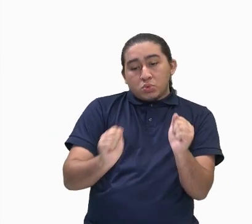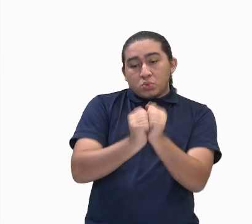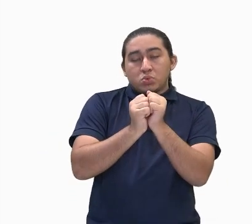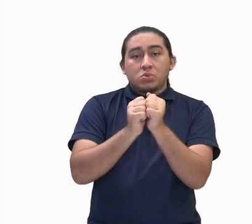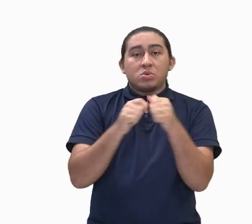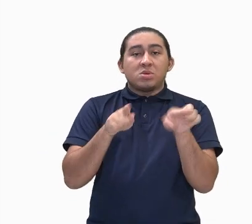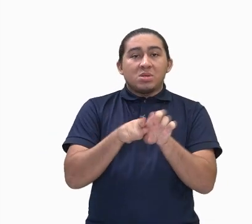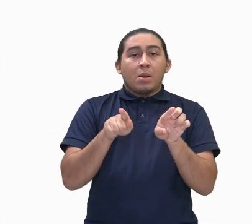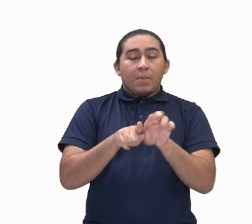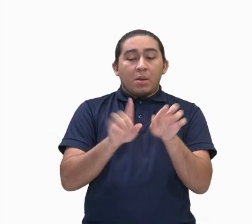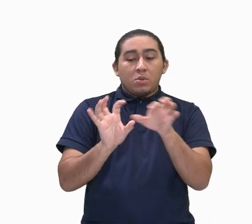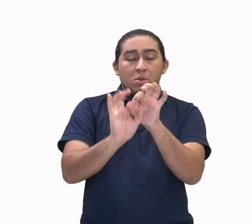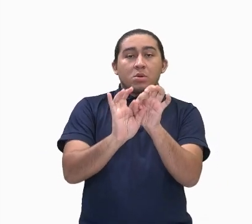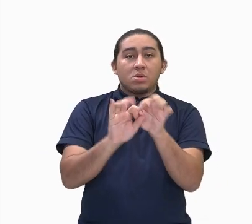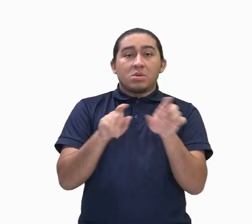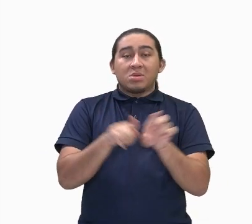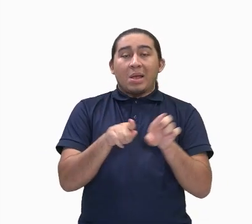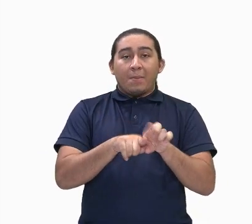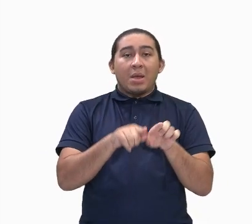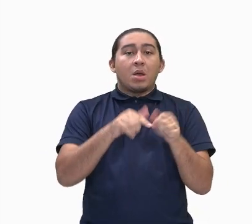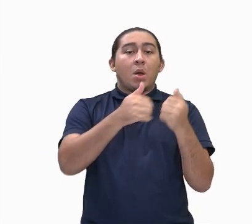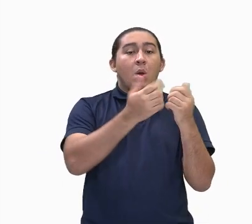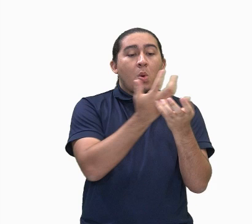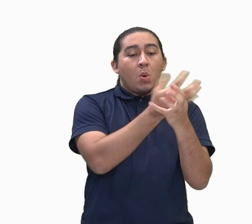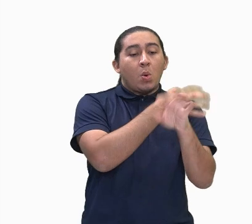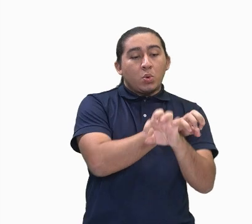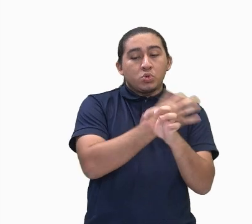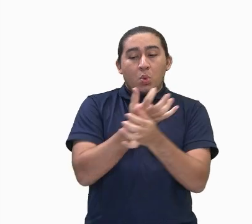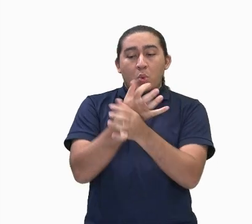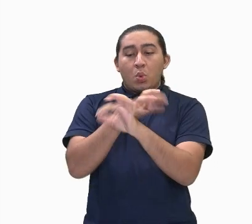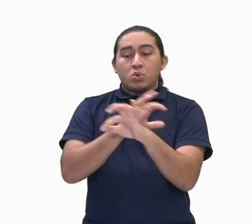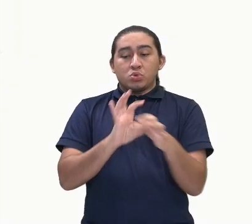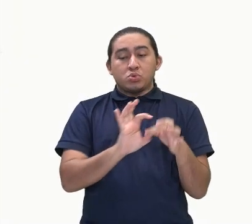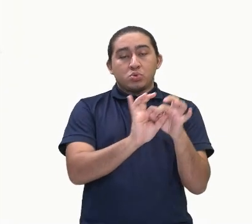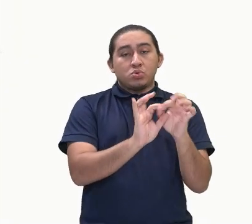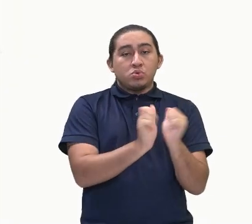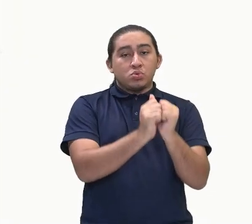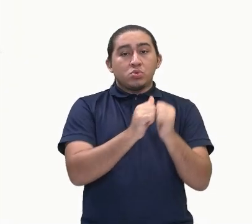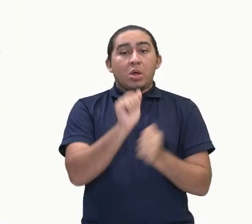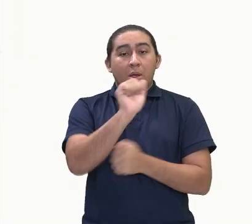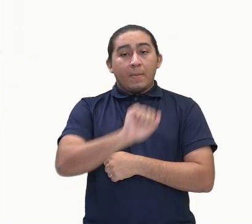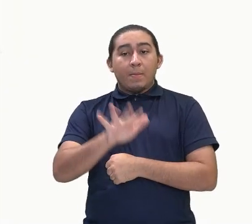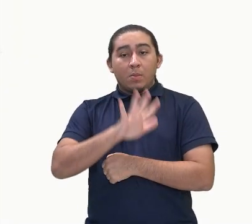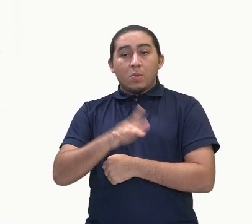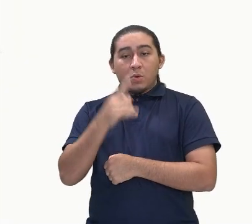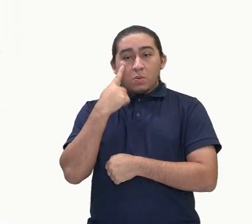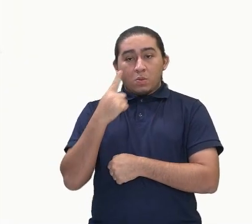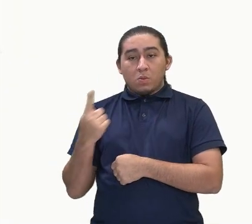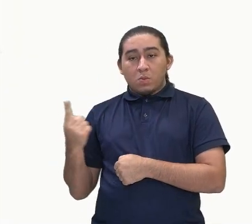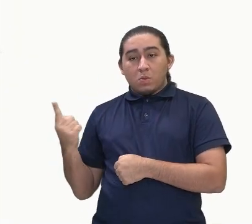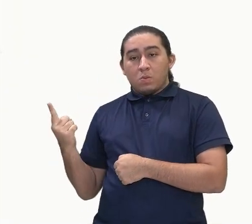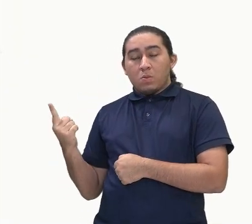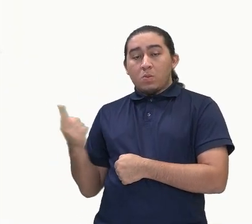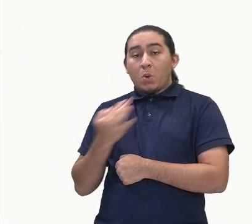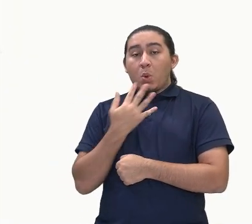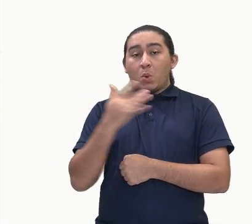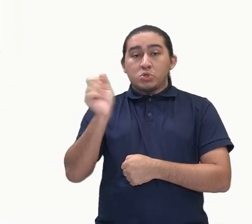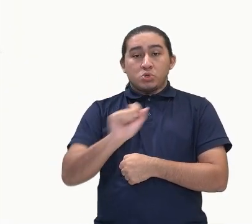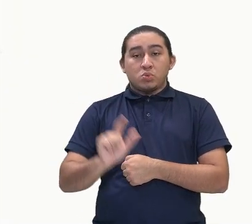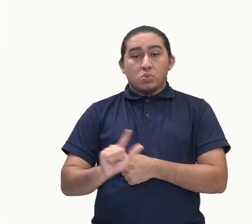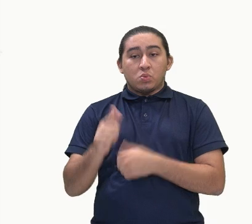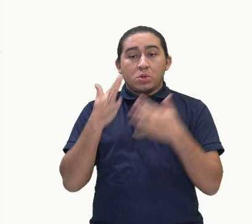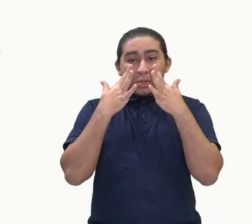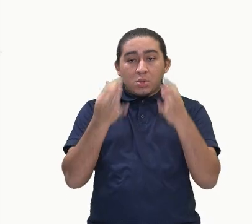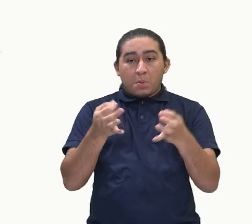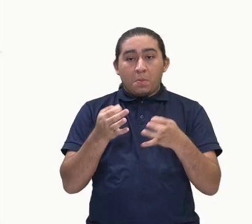ligamentos, unindo os ossos entre si. Agora sim, na nossa imagem você consegue visualizar aqui, ó, nessa parte onde eu vou marcar aqui de azul, a